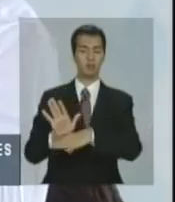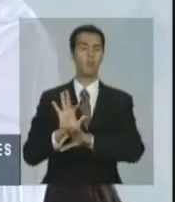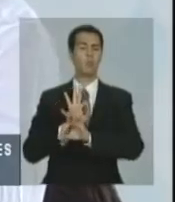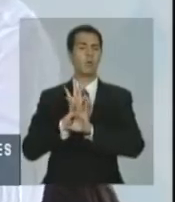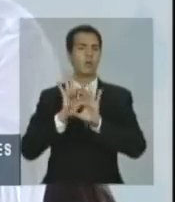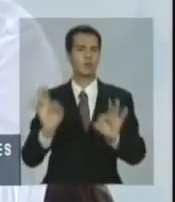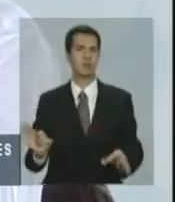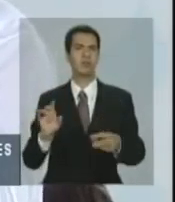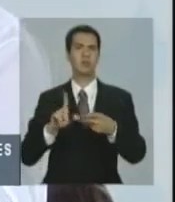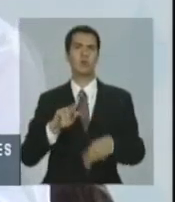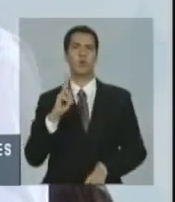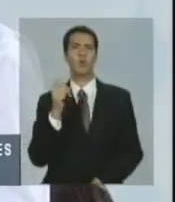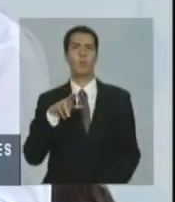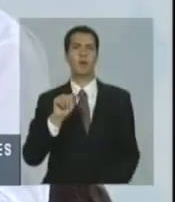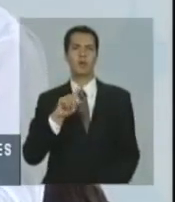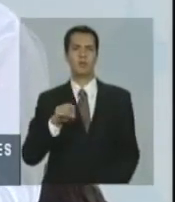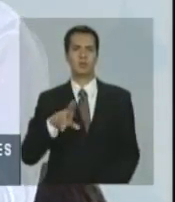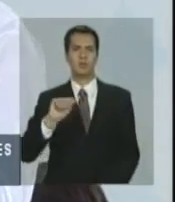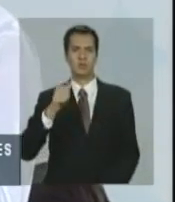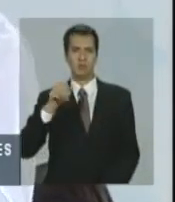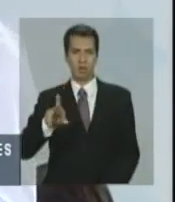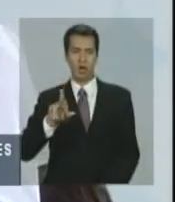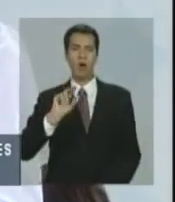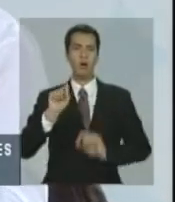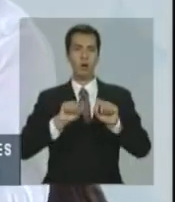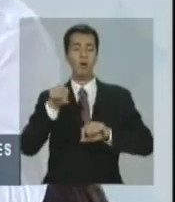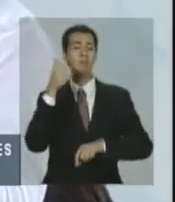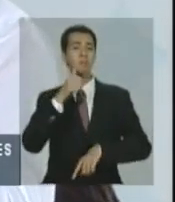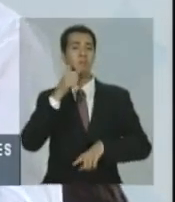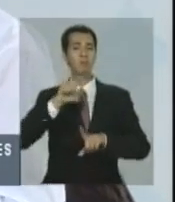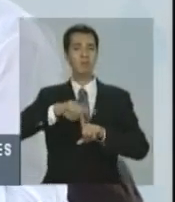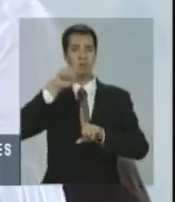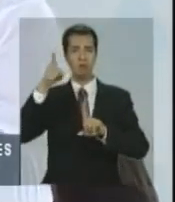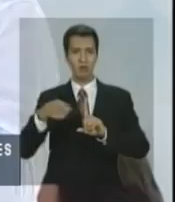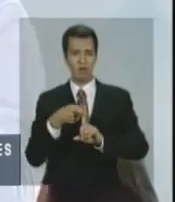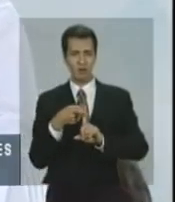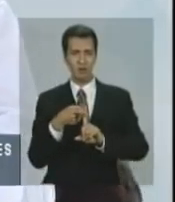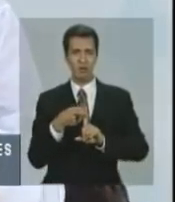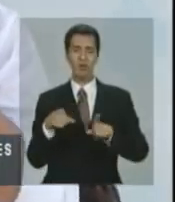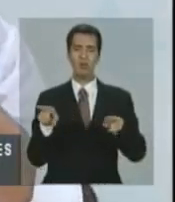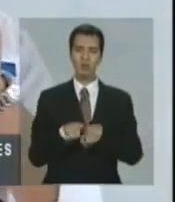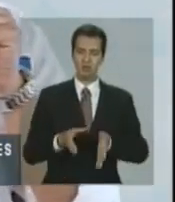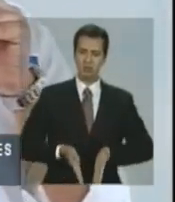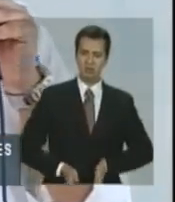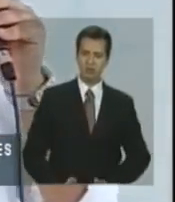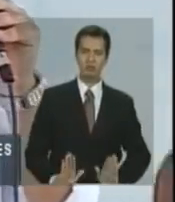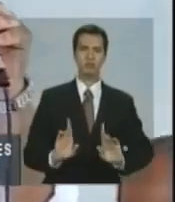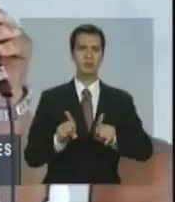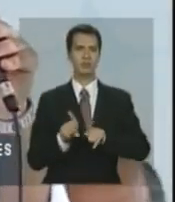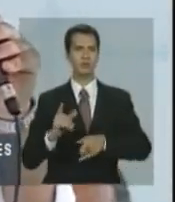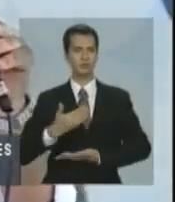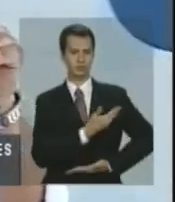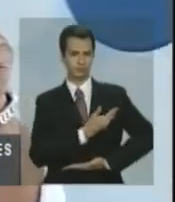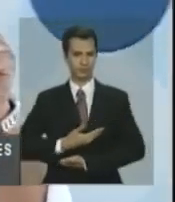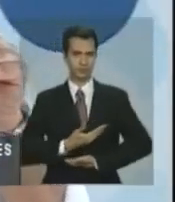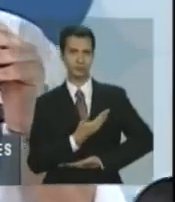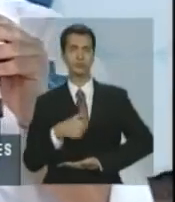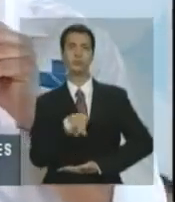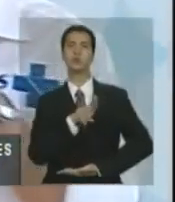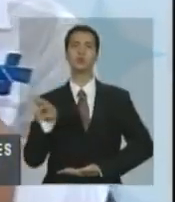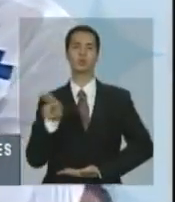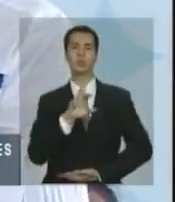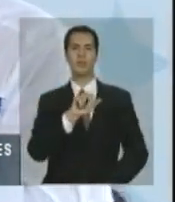humanização ao atendimento da gestante, do parto e da criança, que é o programa nacional chamado